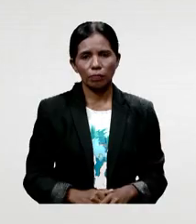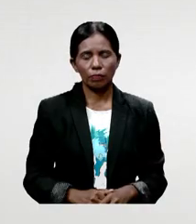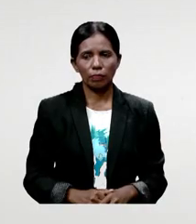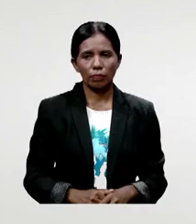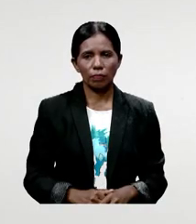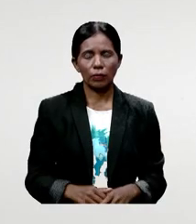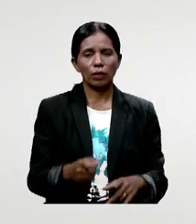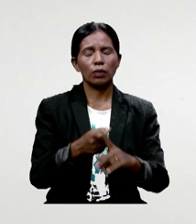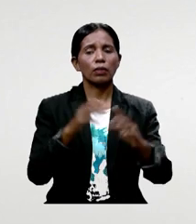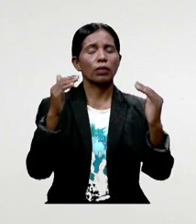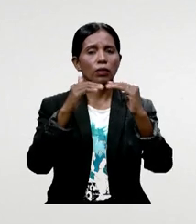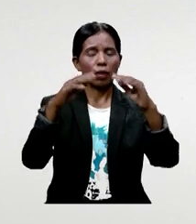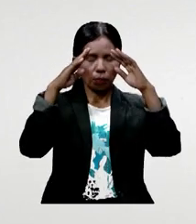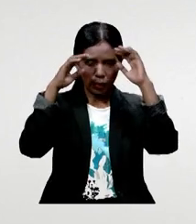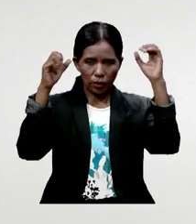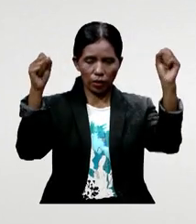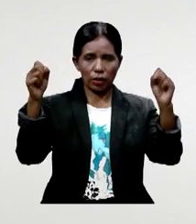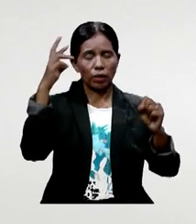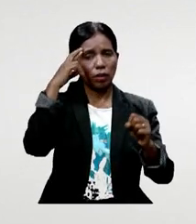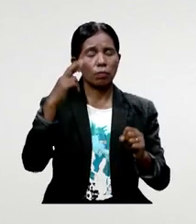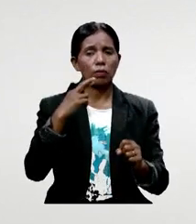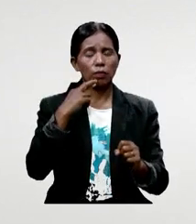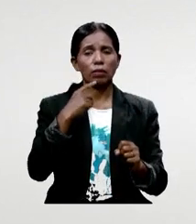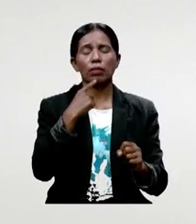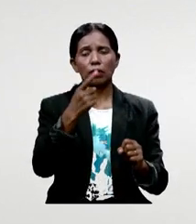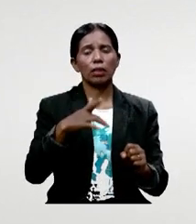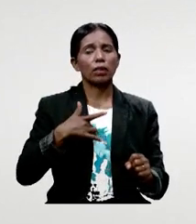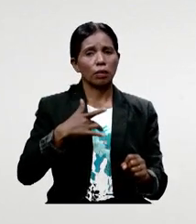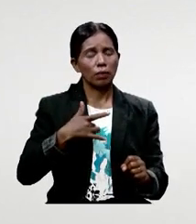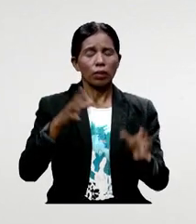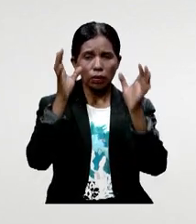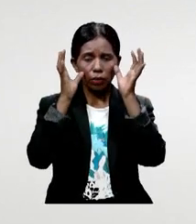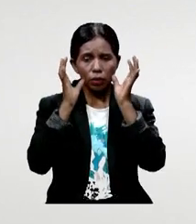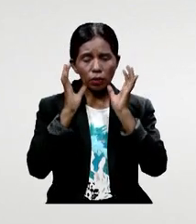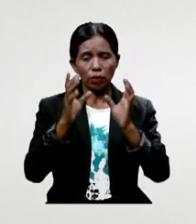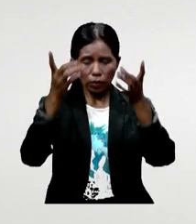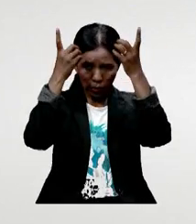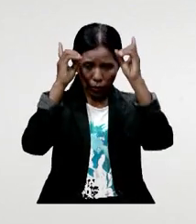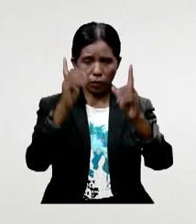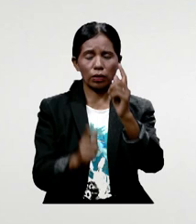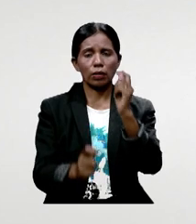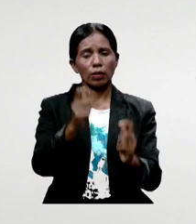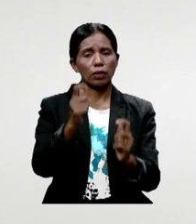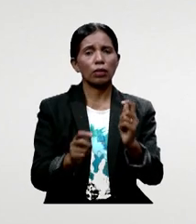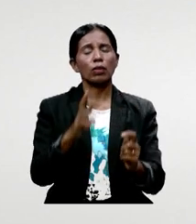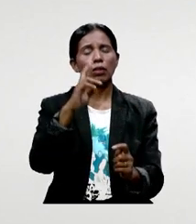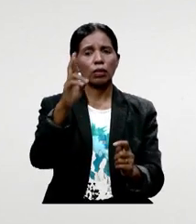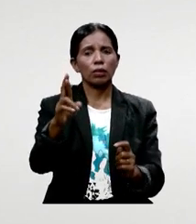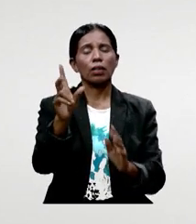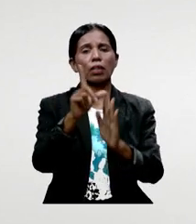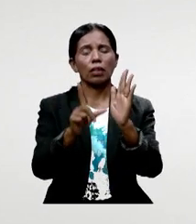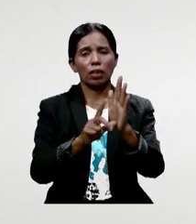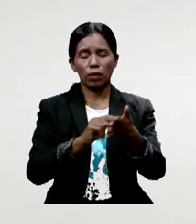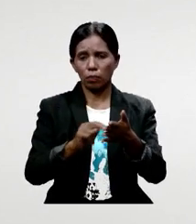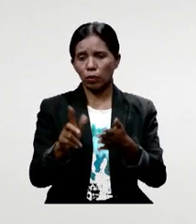Lihusi comunicado em prensa, Presidente da República José Ramos Horta hatoni sentimento tristeza ho decisão tribunal recurso relaciona ho lei número ronulo